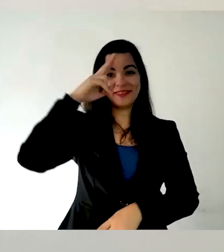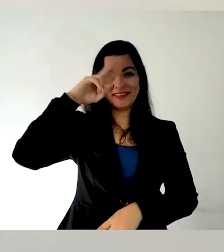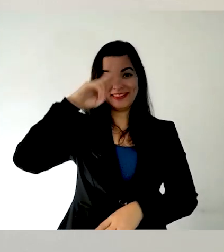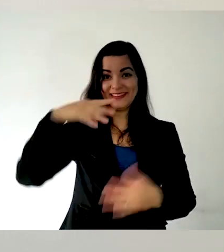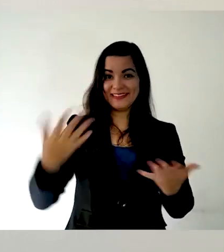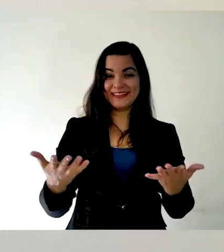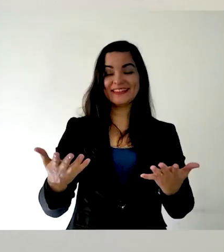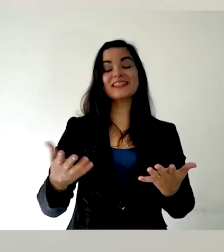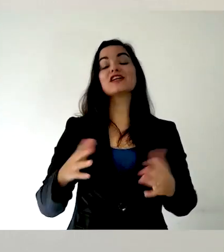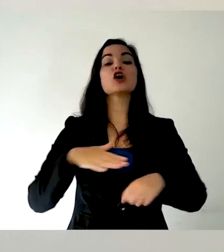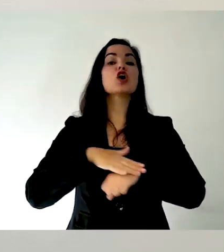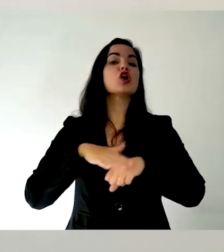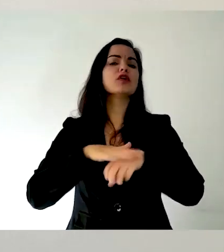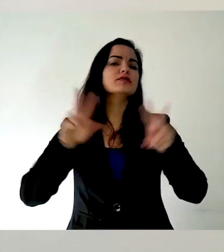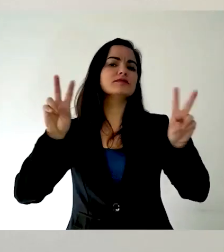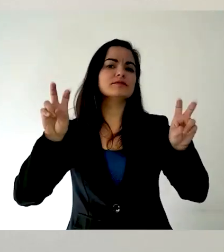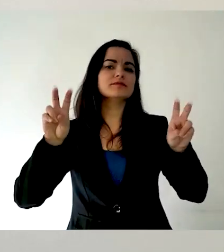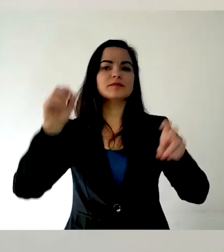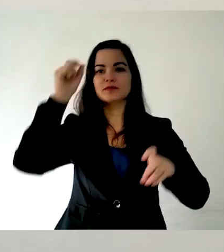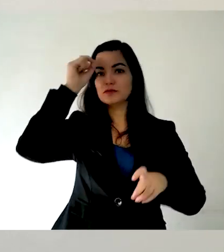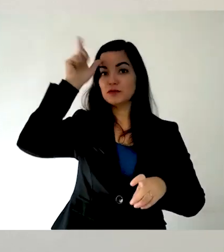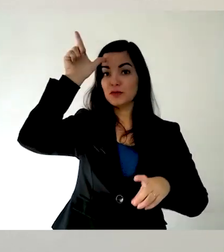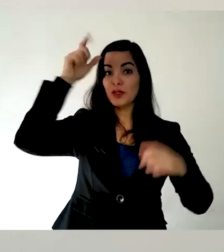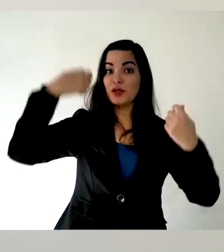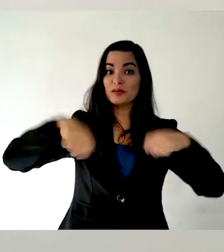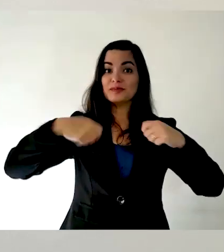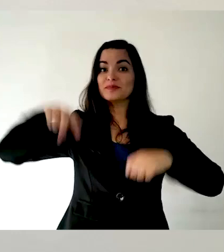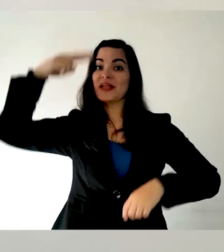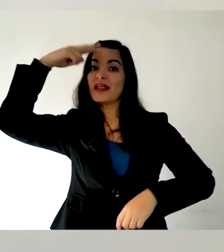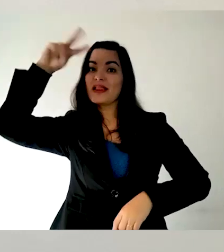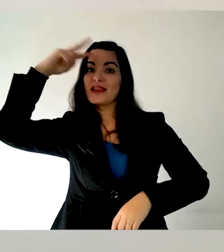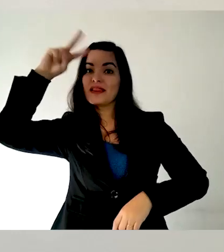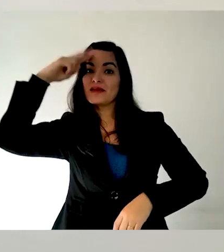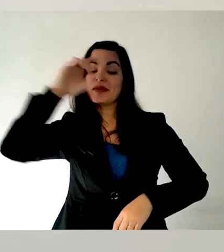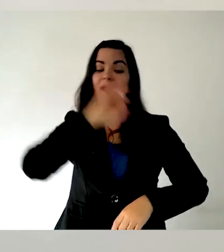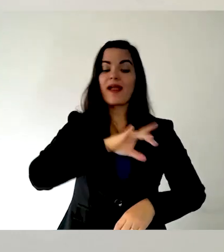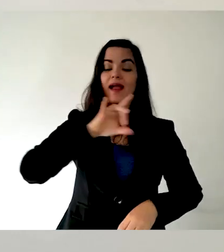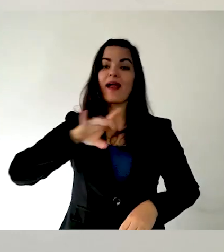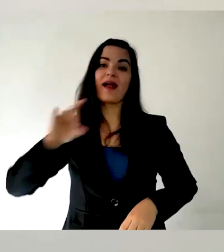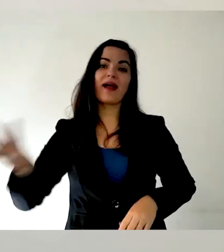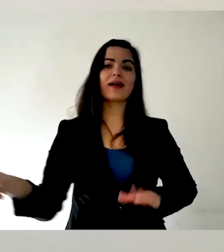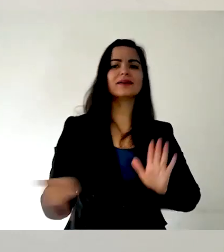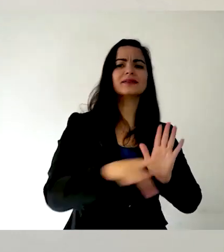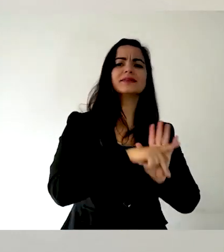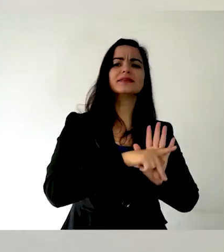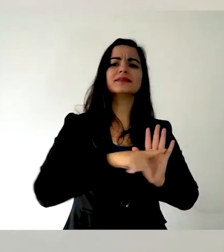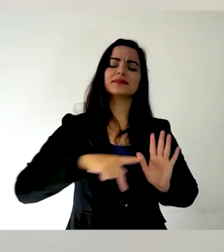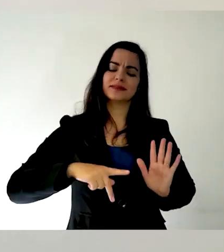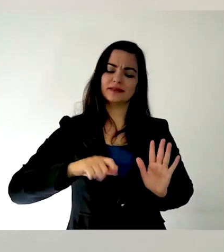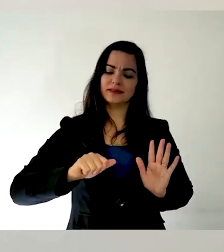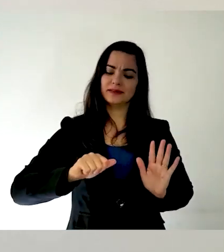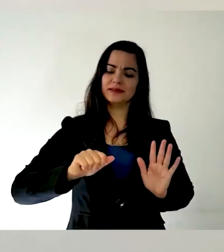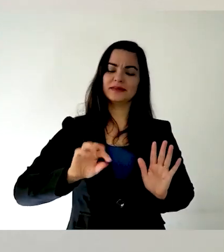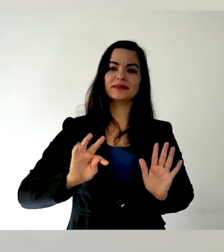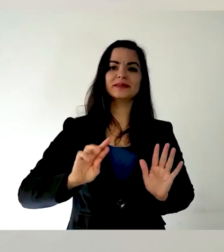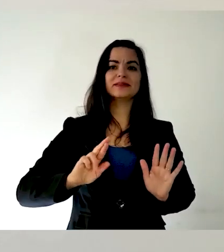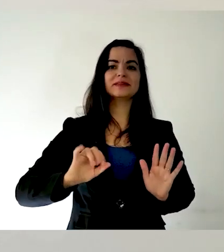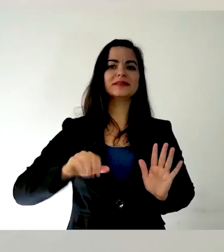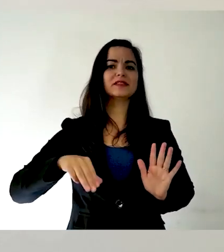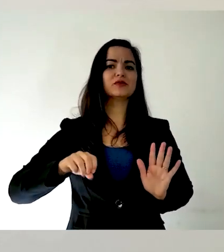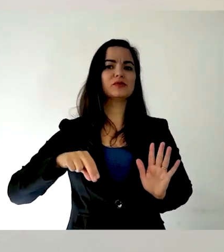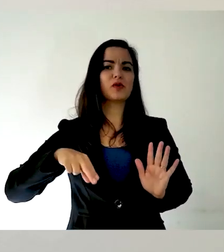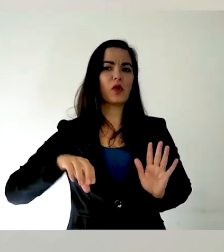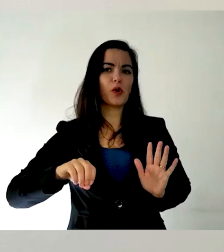de cultura, nós precisamos relembrar esses patrimônios e entender que para